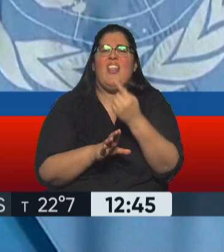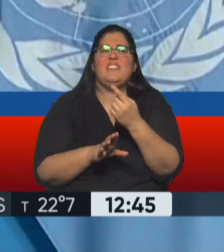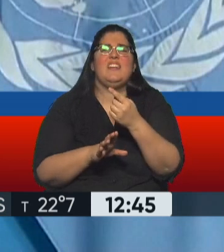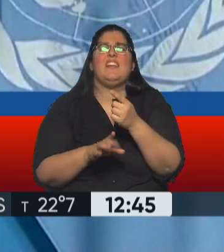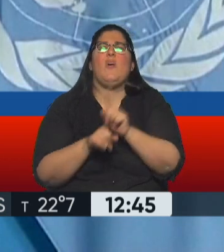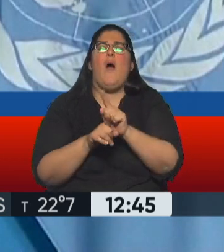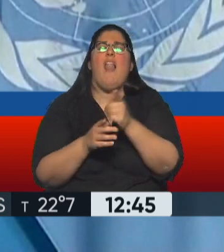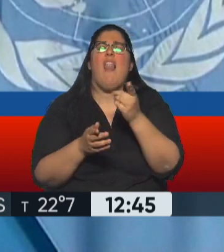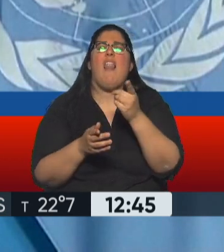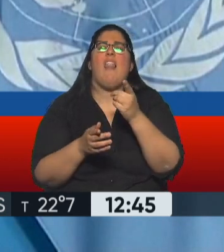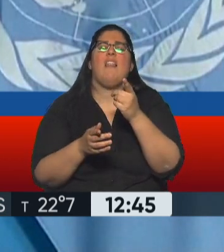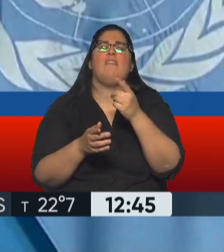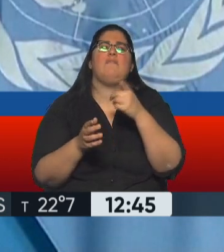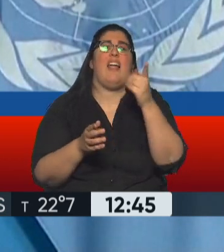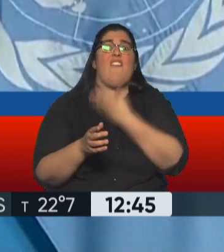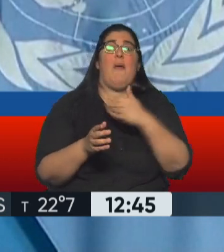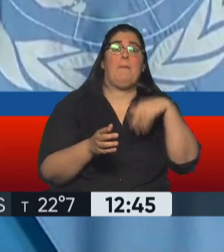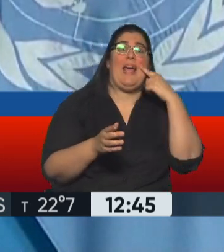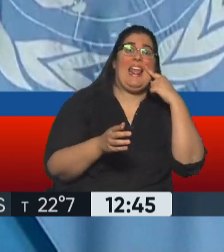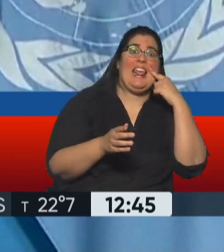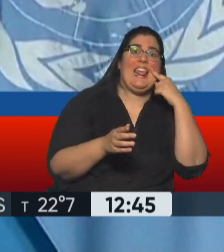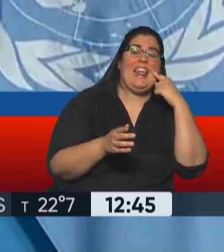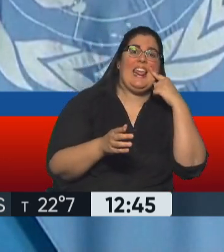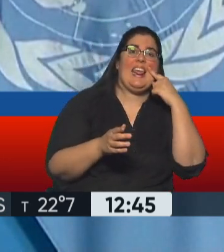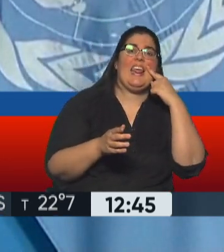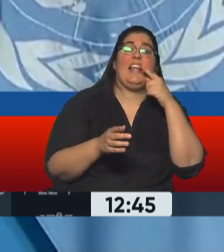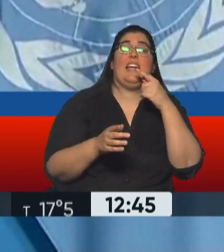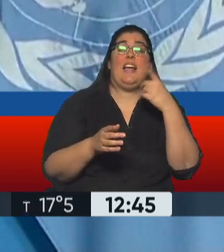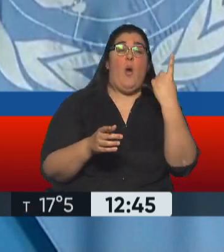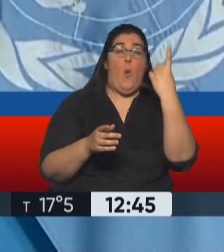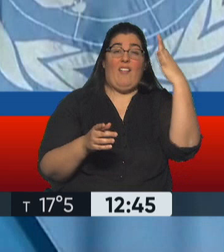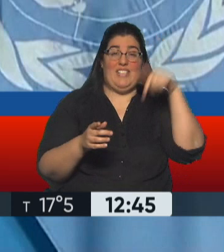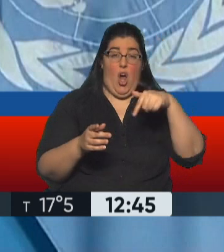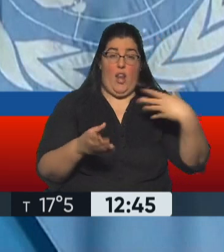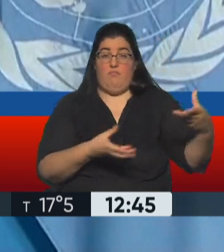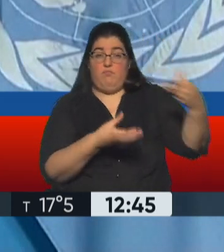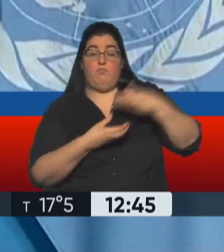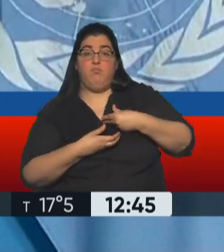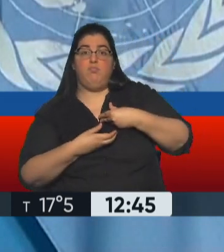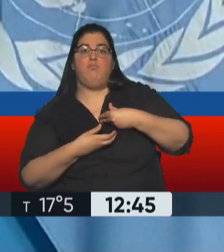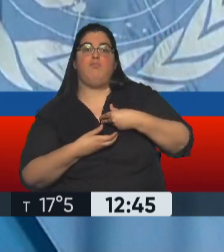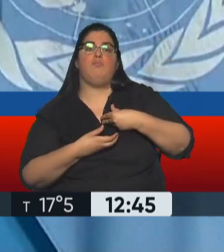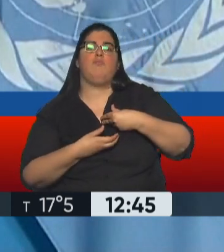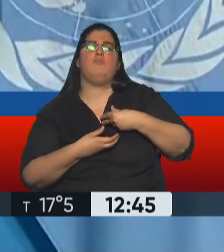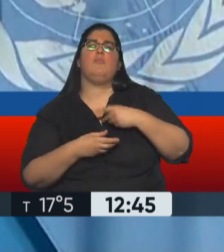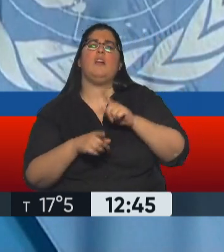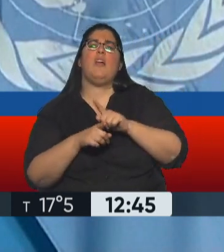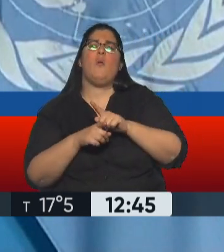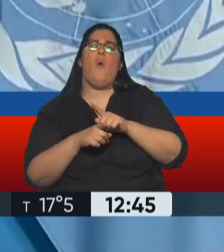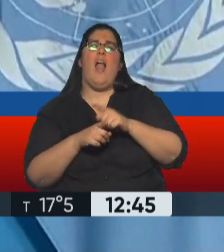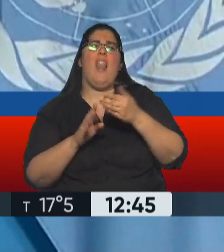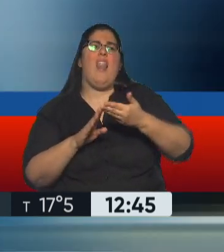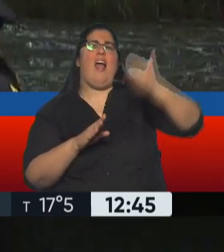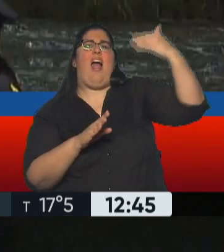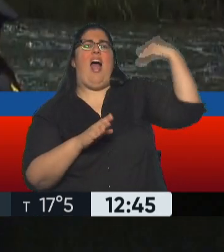que el organismo desembolsó en los años de la pandemia con destino a 85 países del